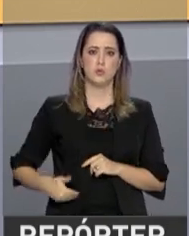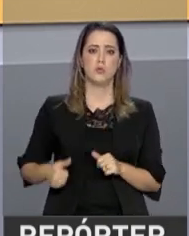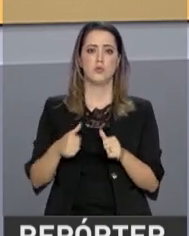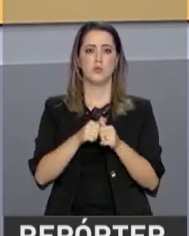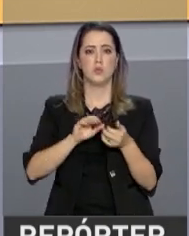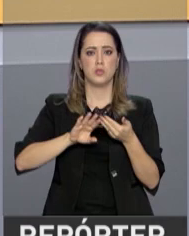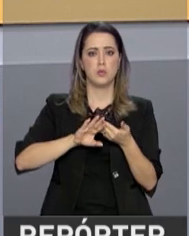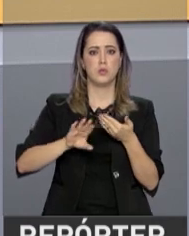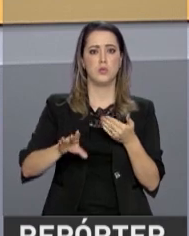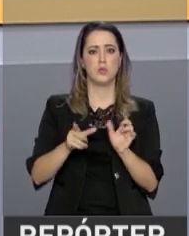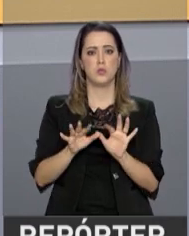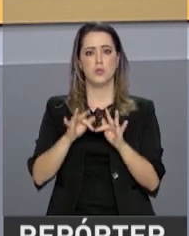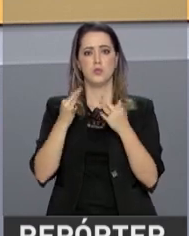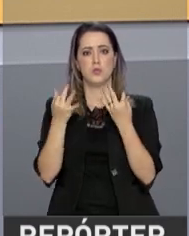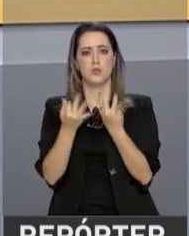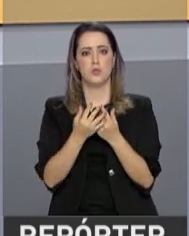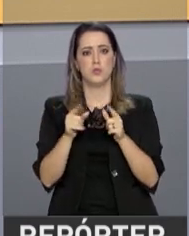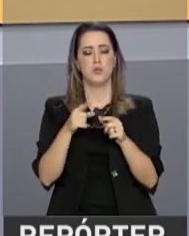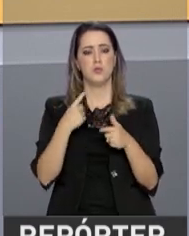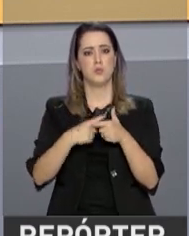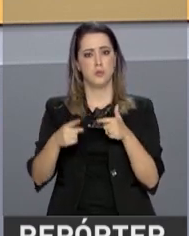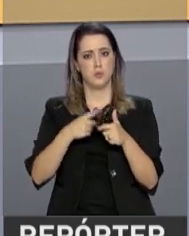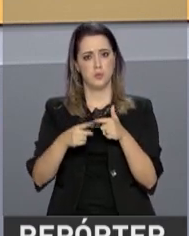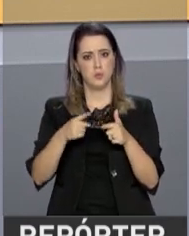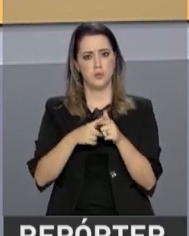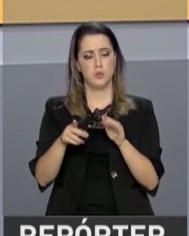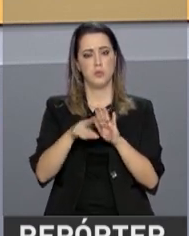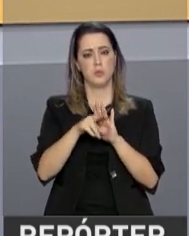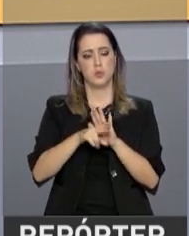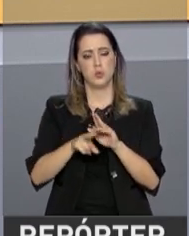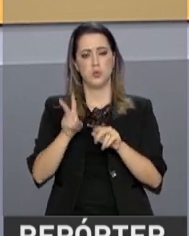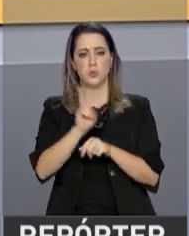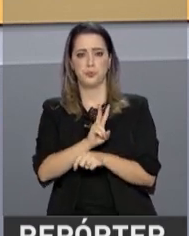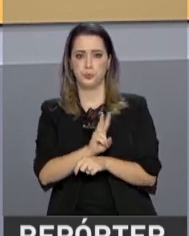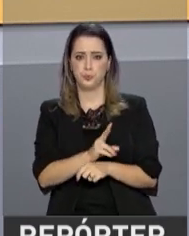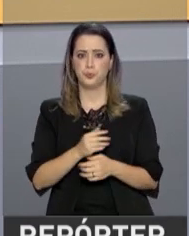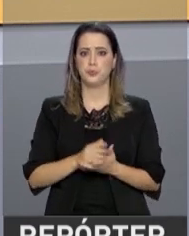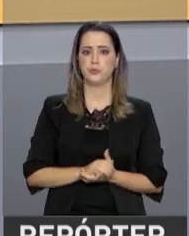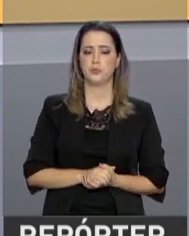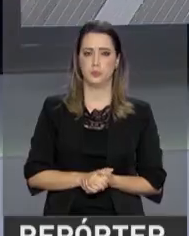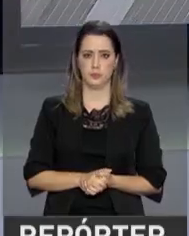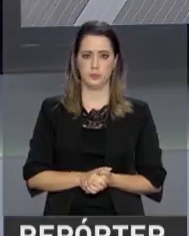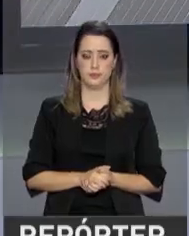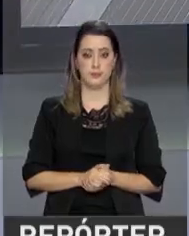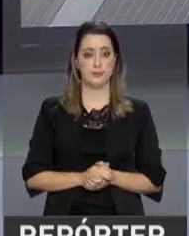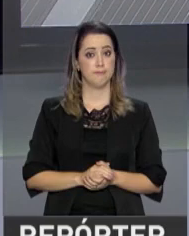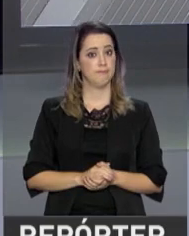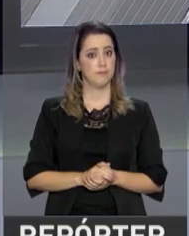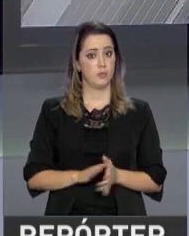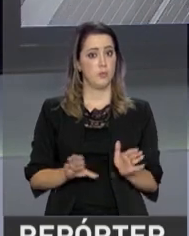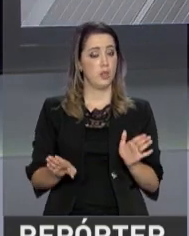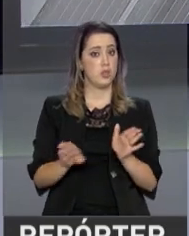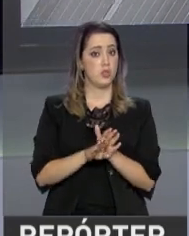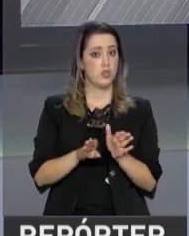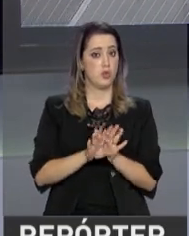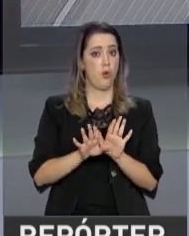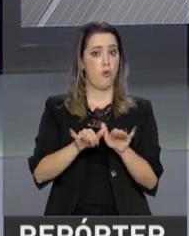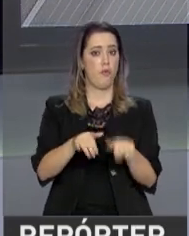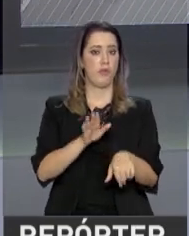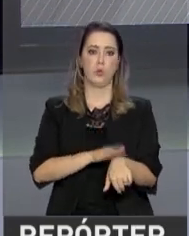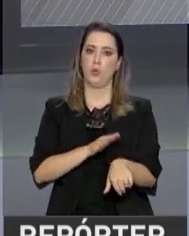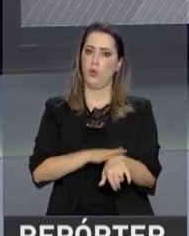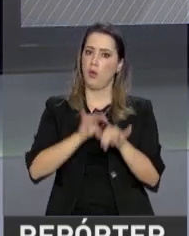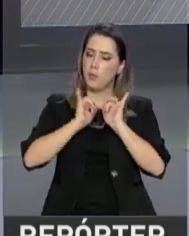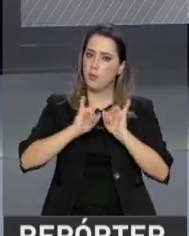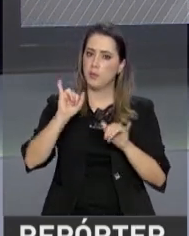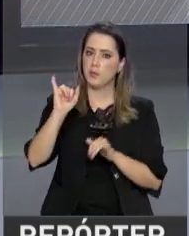estão afastadas do convívio familiar em razão da aplicação de medidas de proteção tá chegando o fim do prazo para entrega